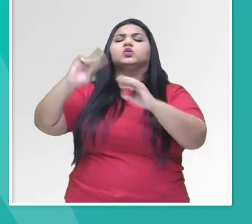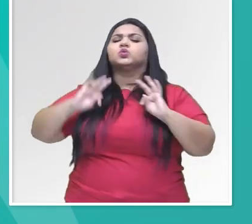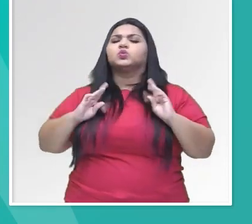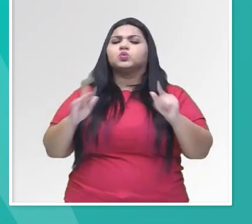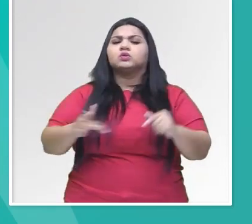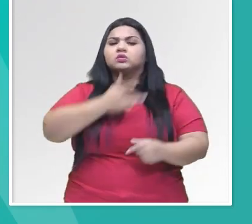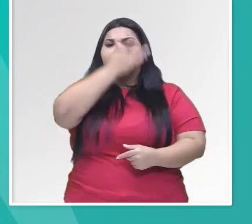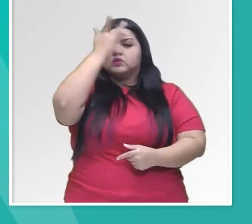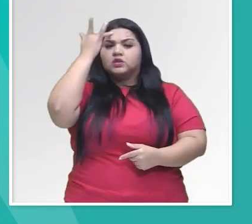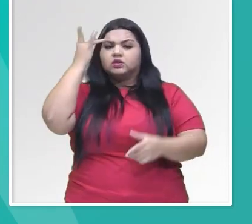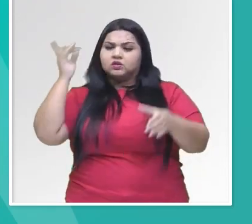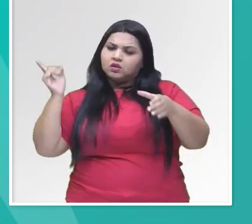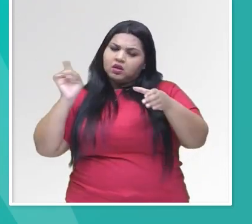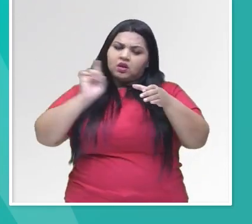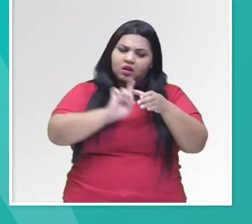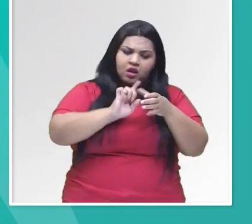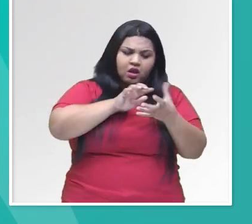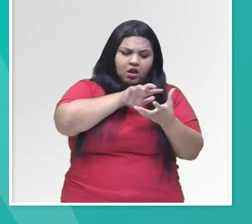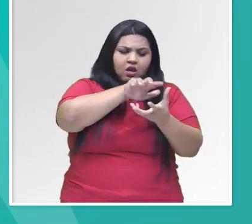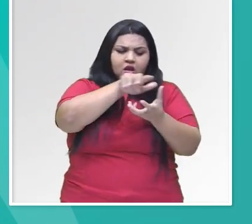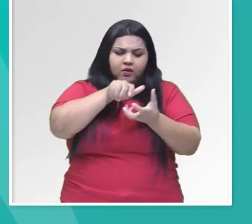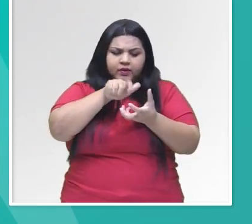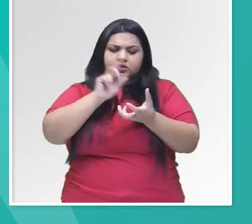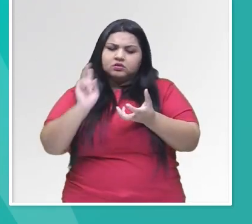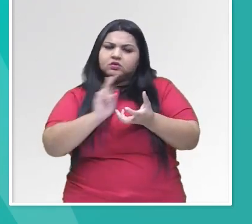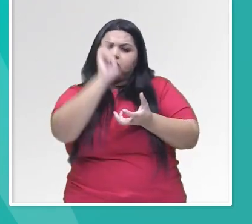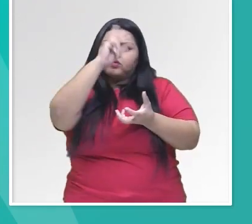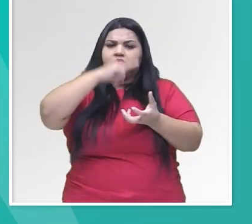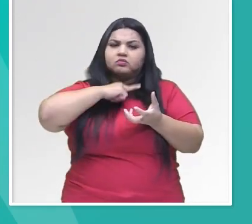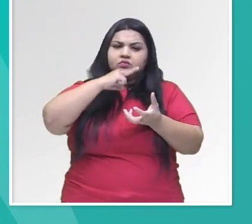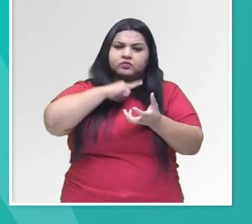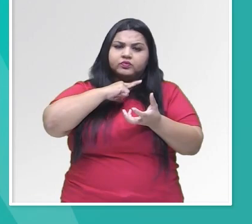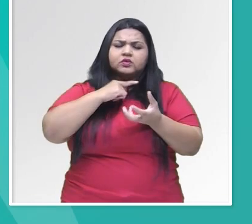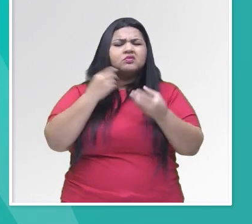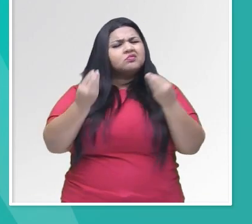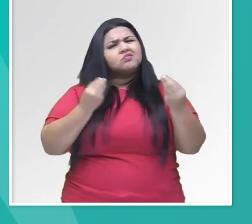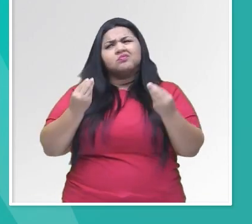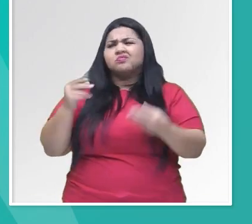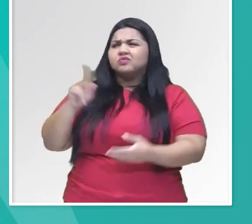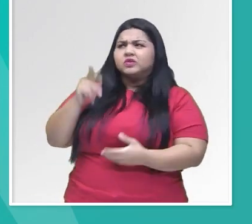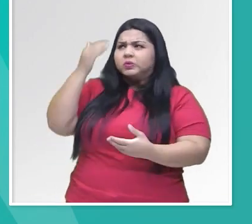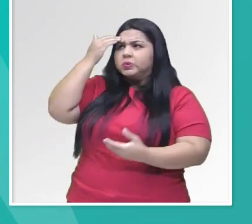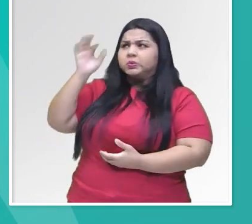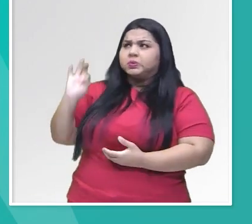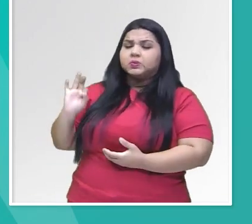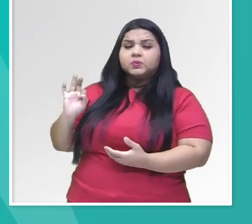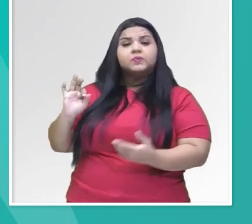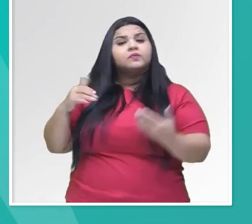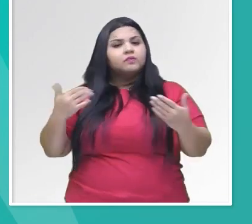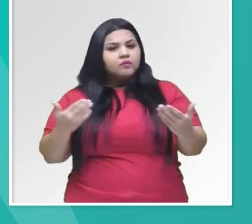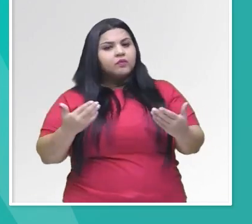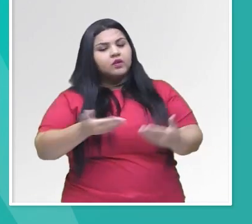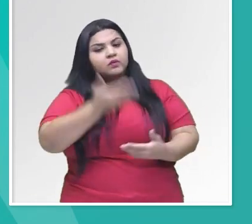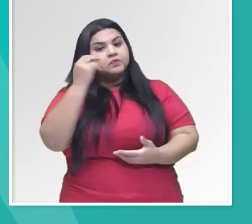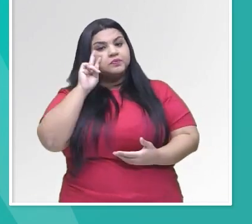no planeta para ser valorizado. Como assim, professora? Vamos ver